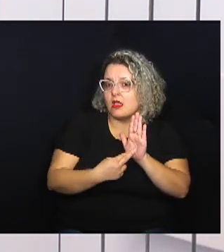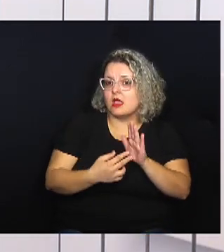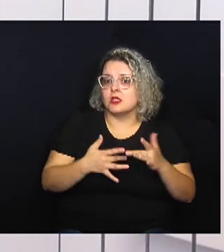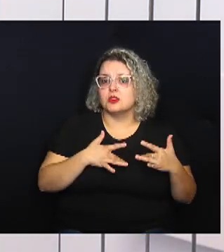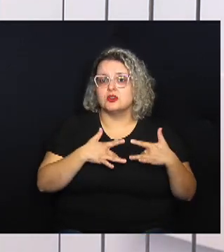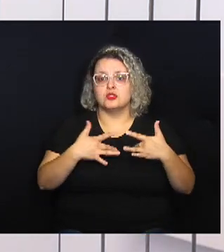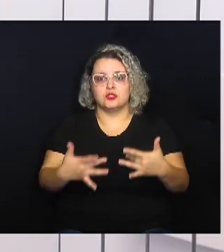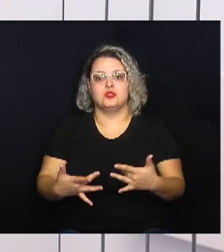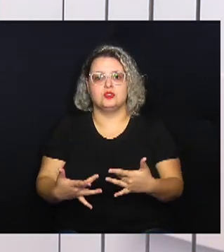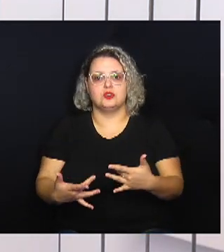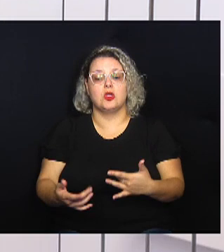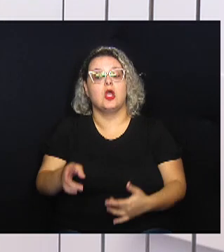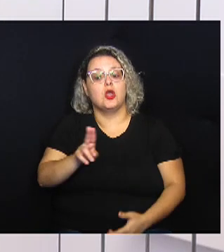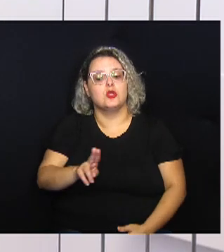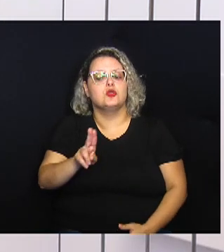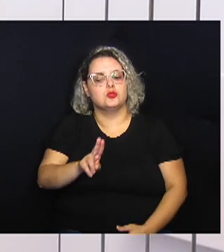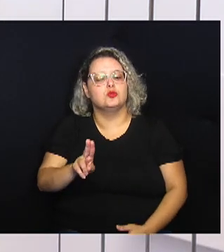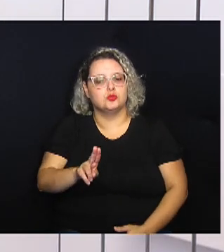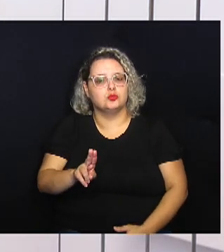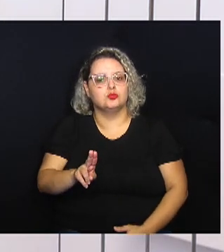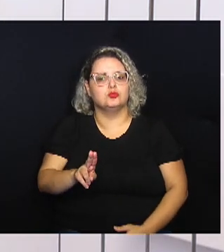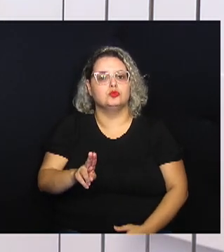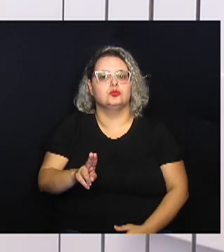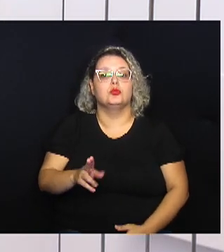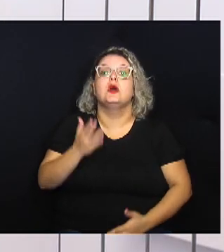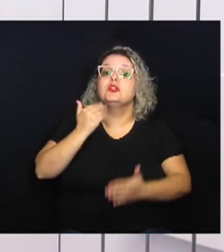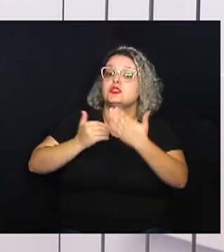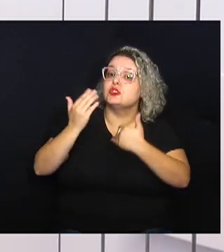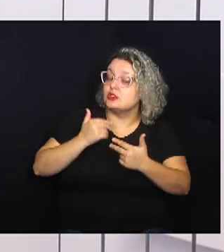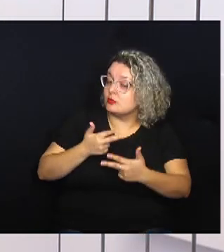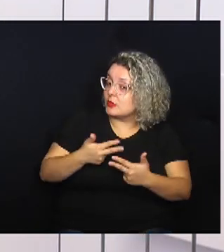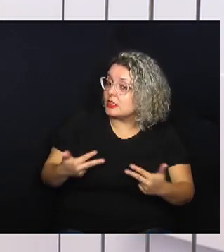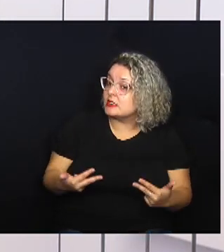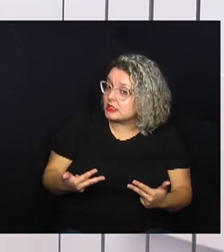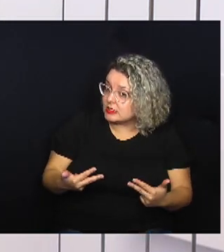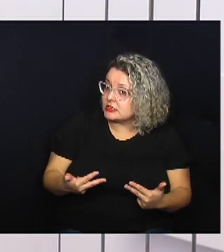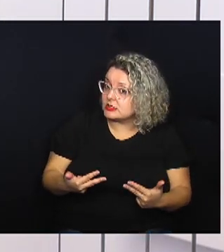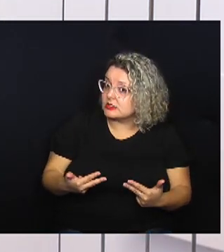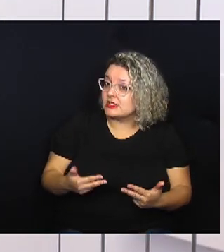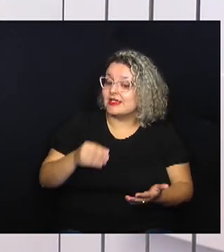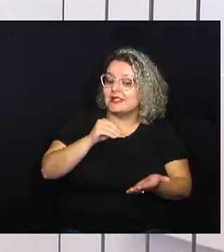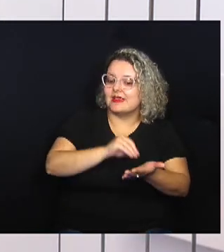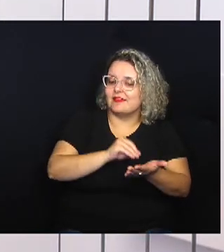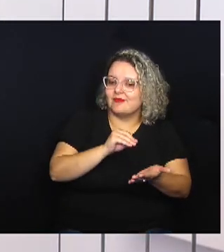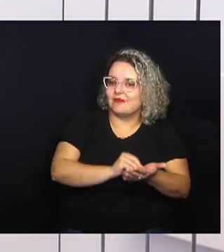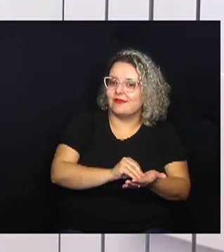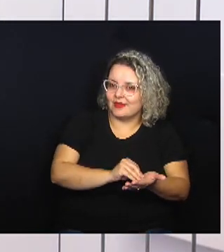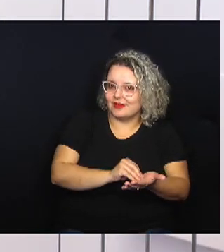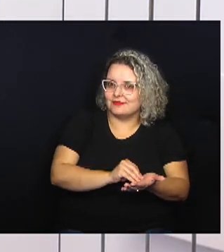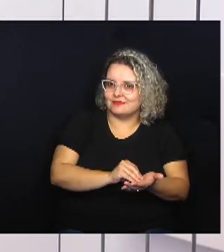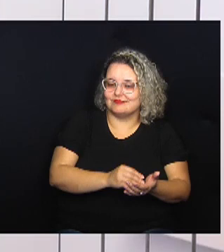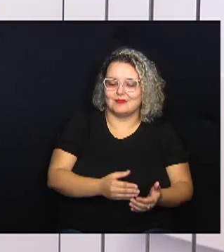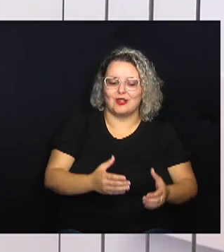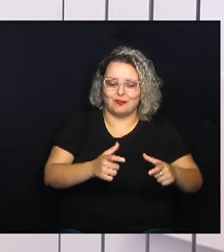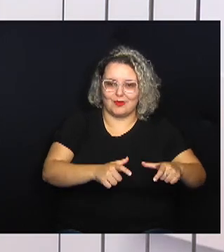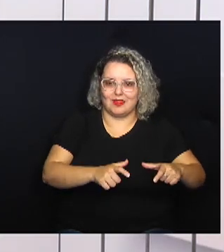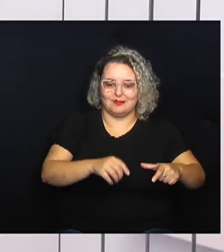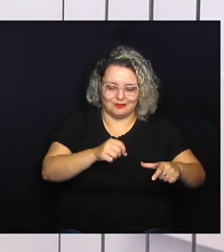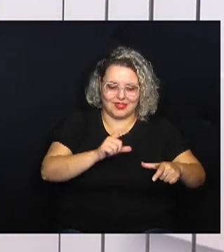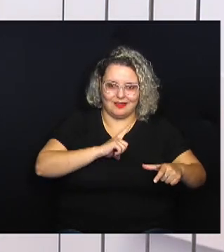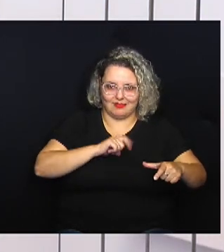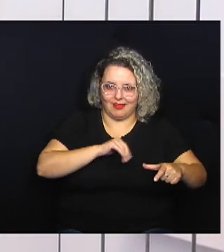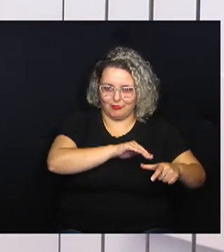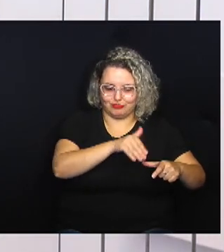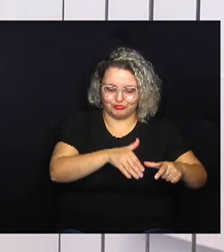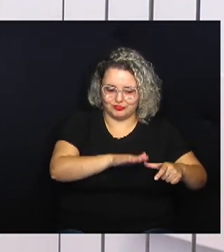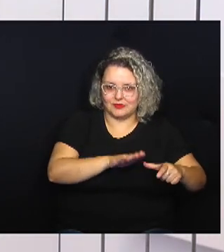e reutilização de gêneros alimentícios e de sobra de alimentos aqui em Campinas a principal